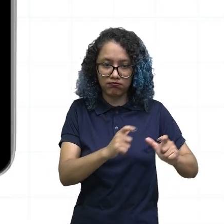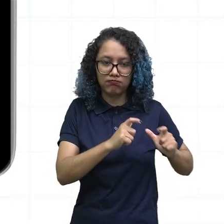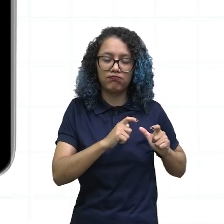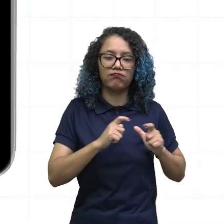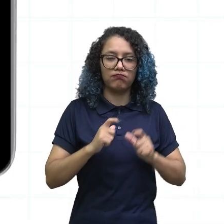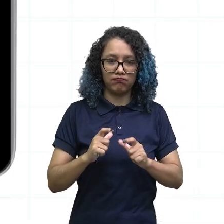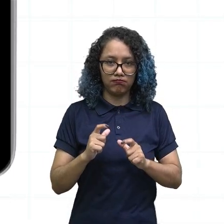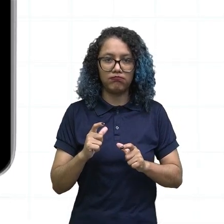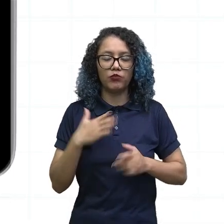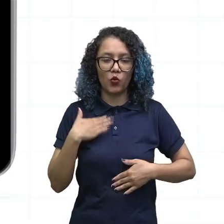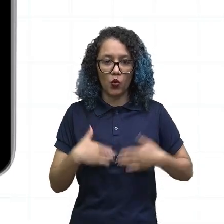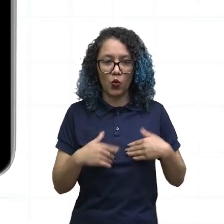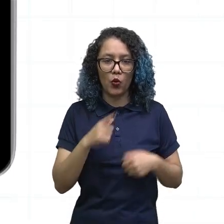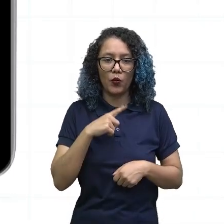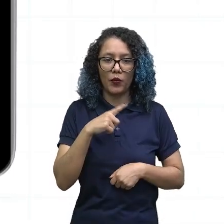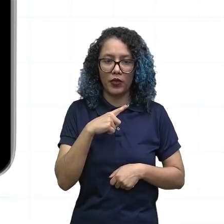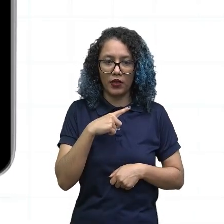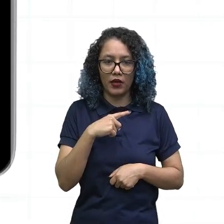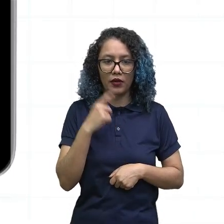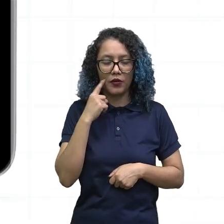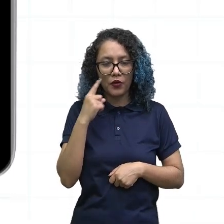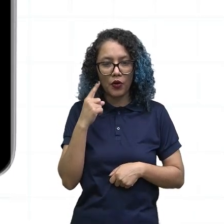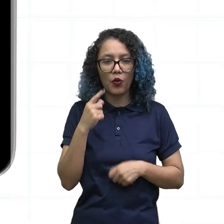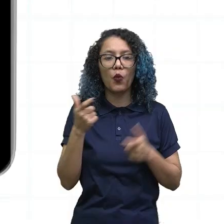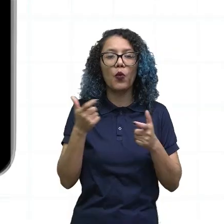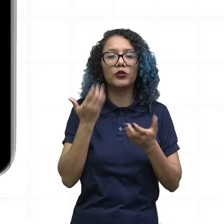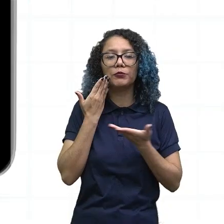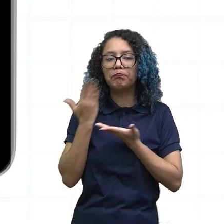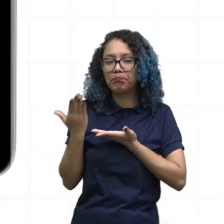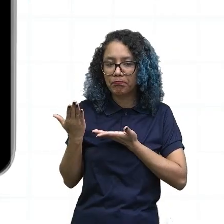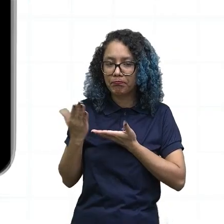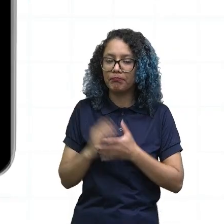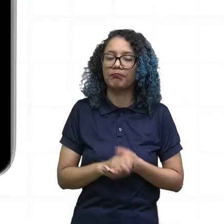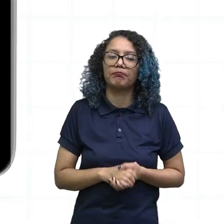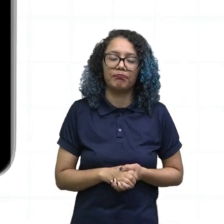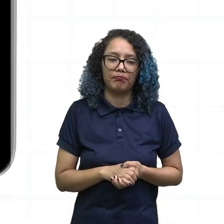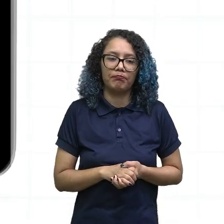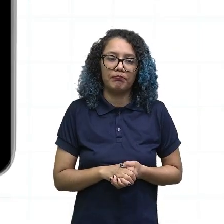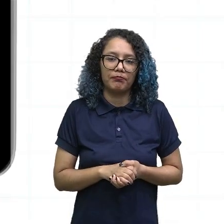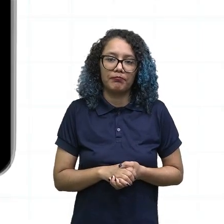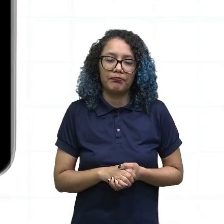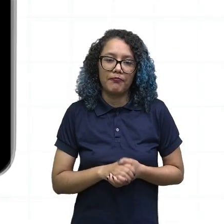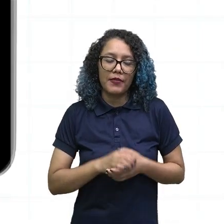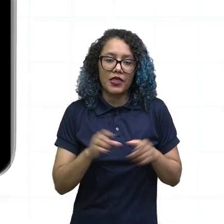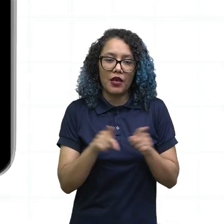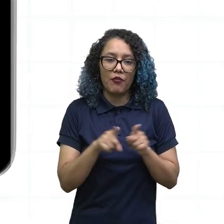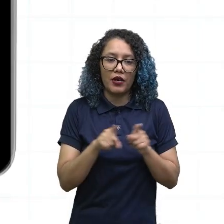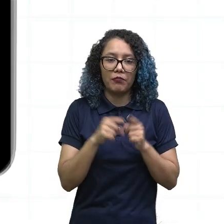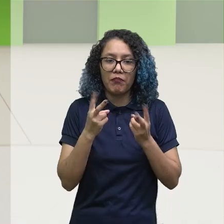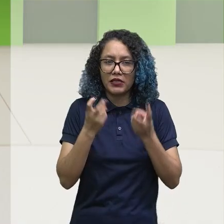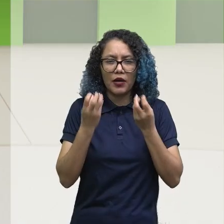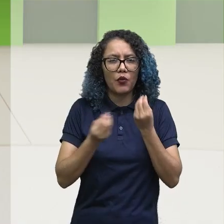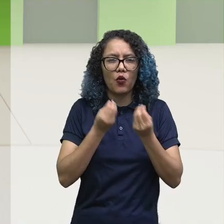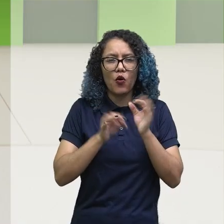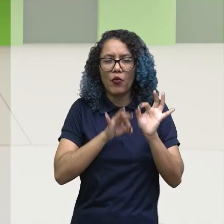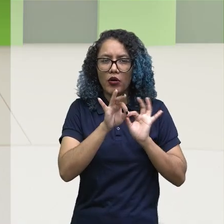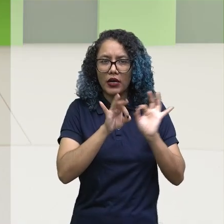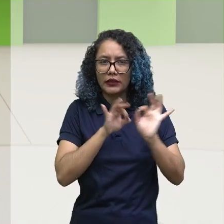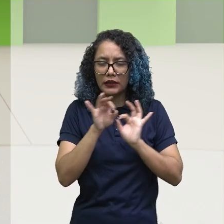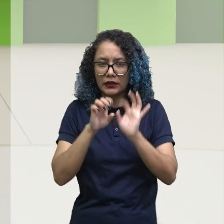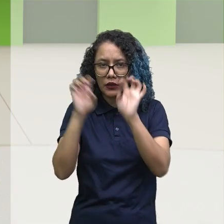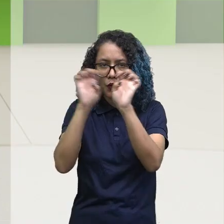a gente observa aqui onde elas estão concentradas, tá certo? Então, aqui a gente observa essa distribuição,